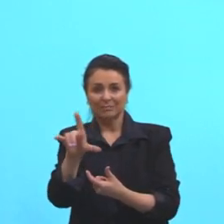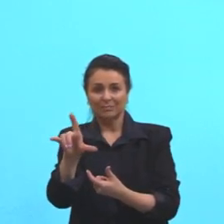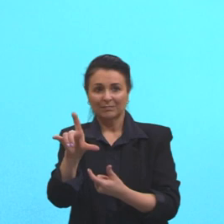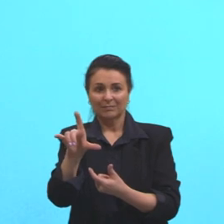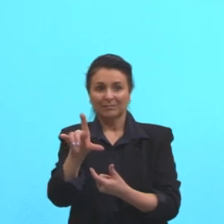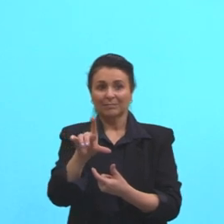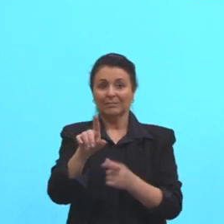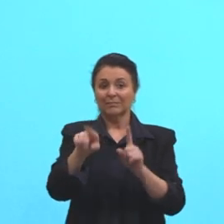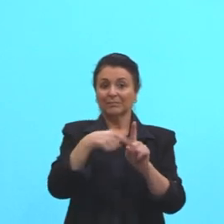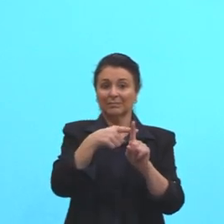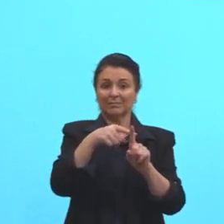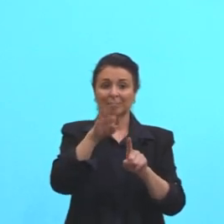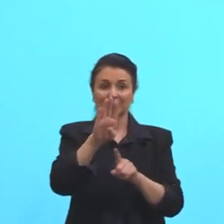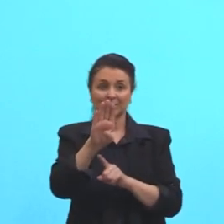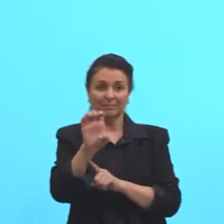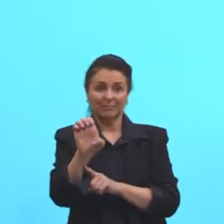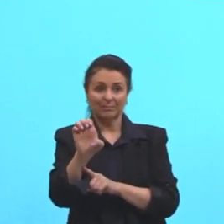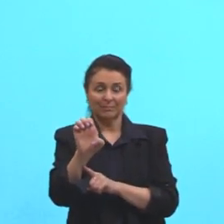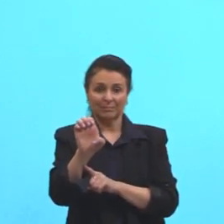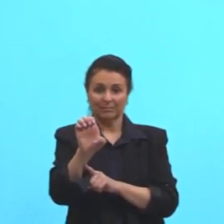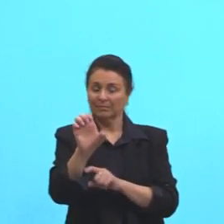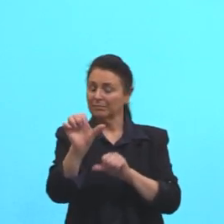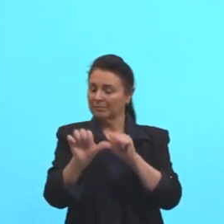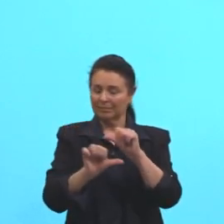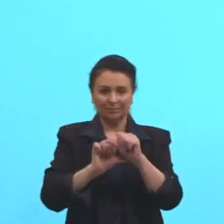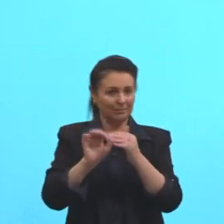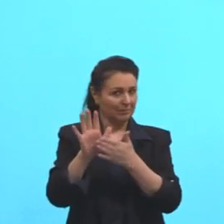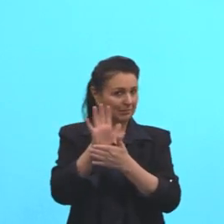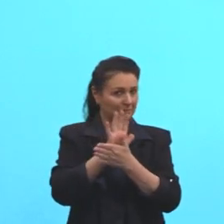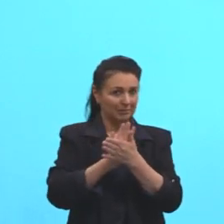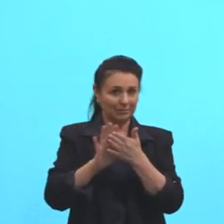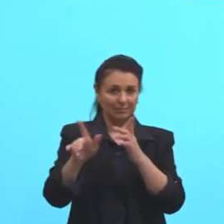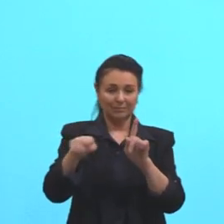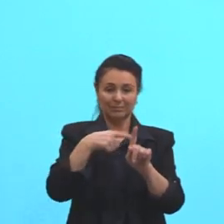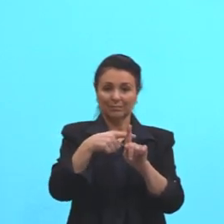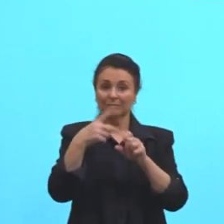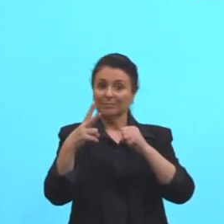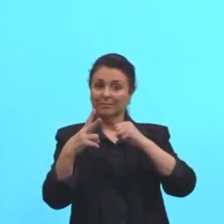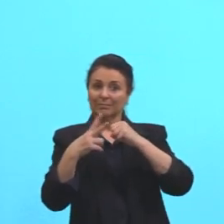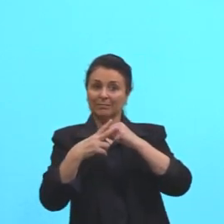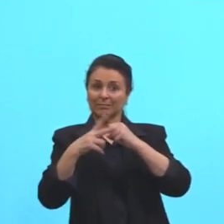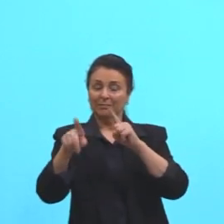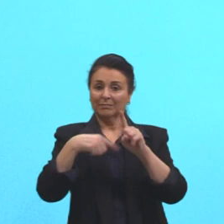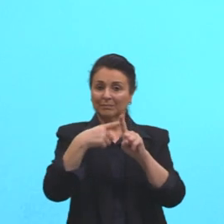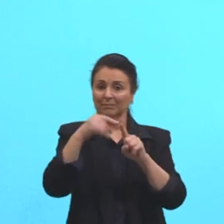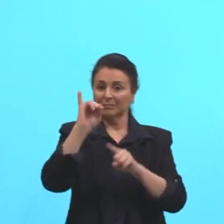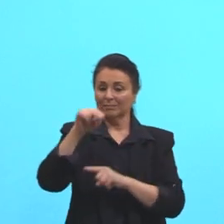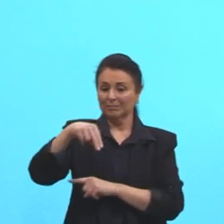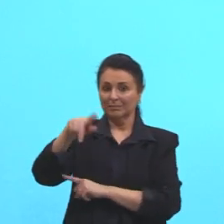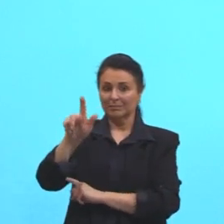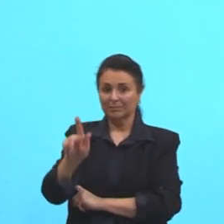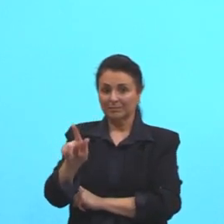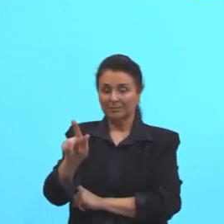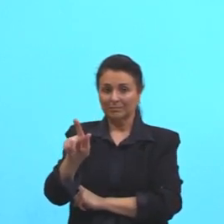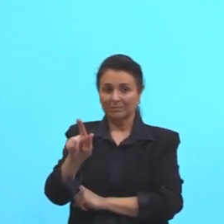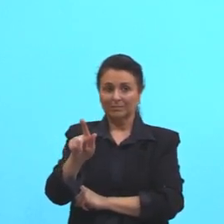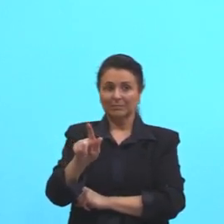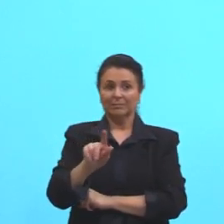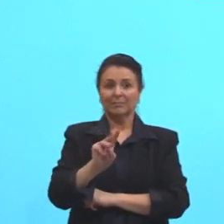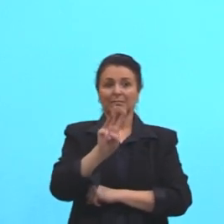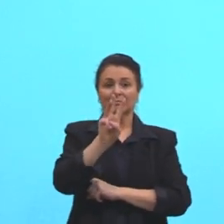1000ug sem modificação o verbo mais o i n g então